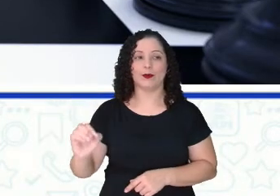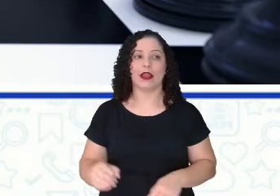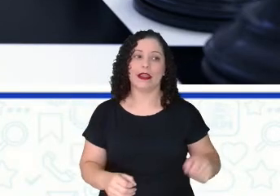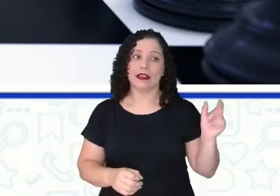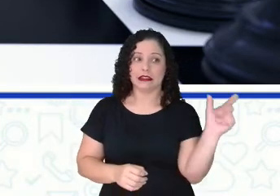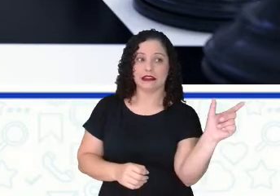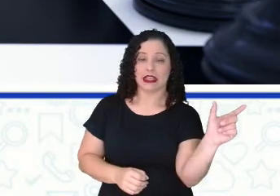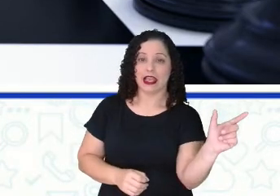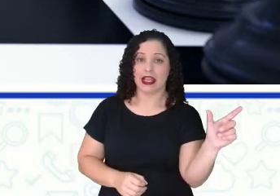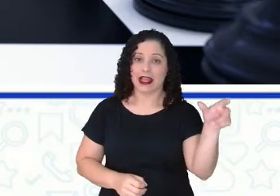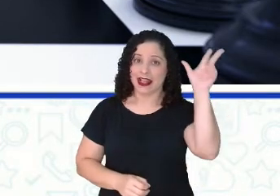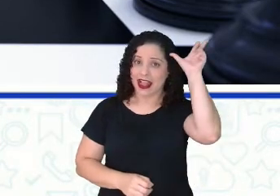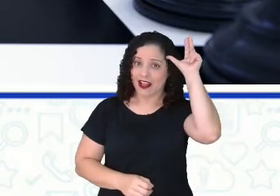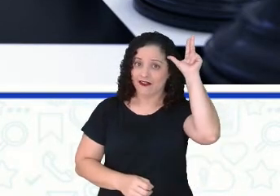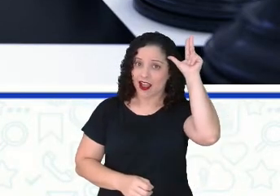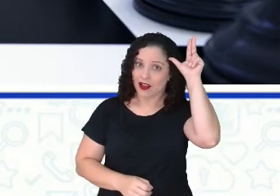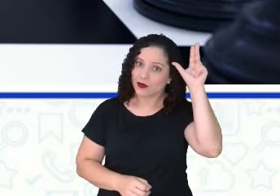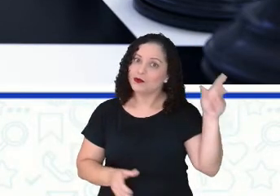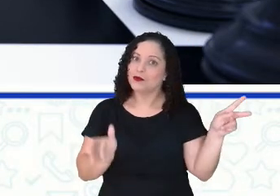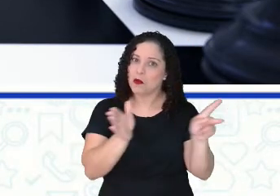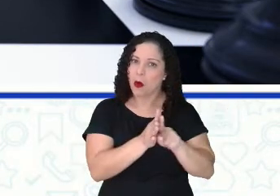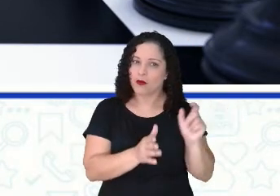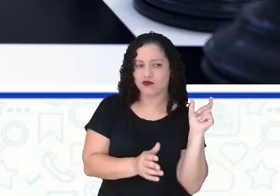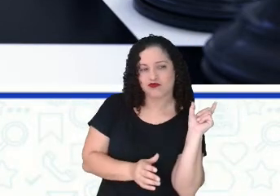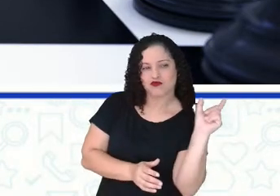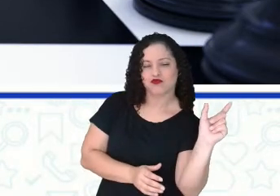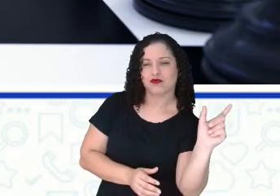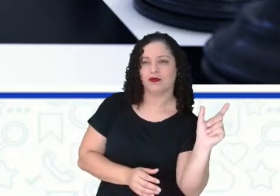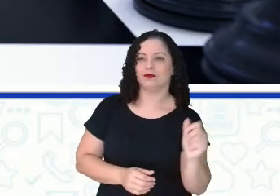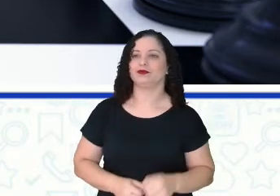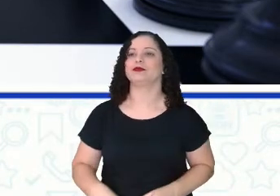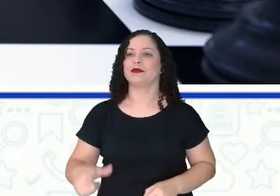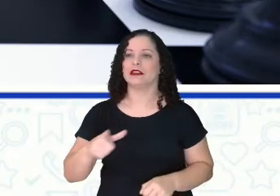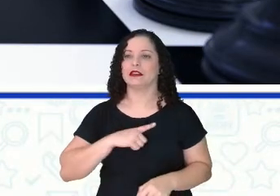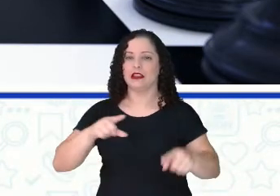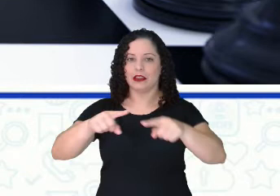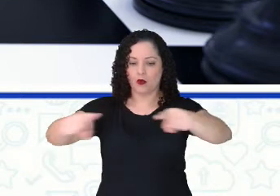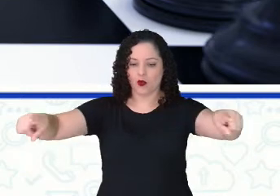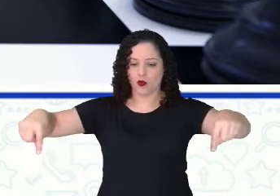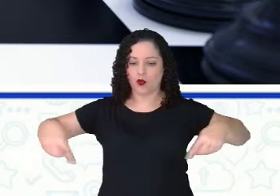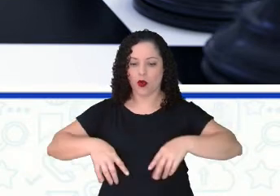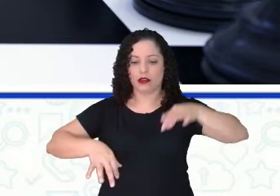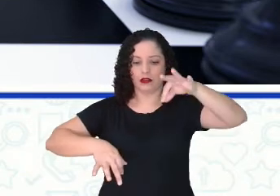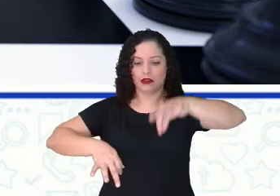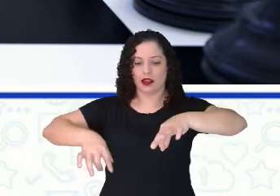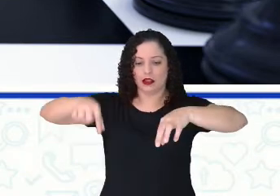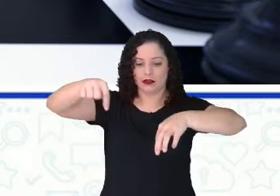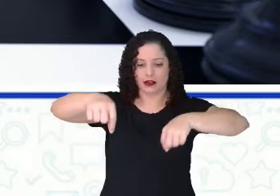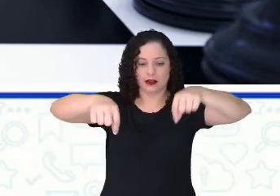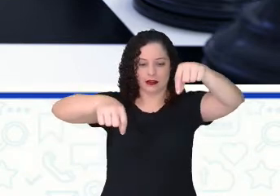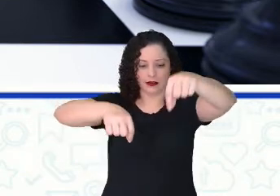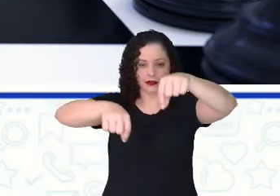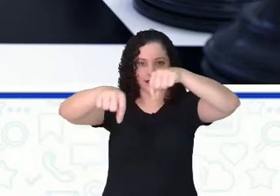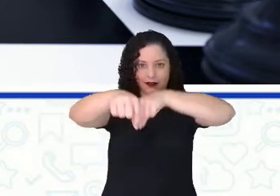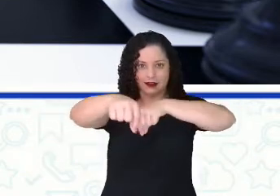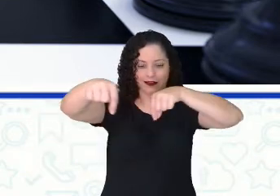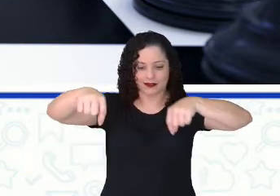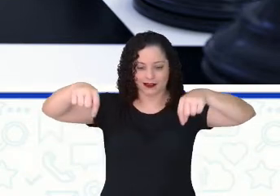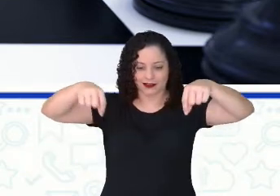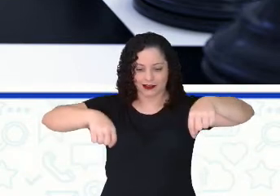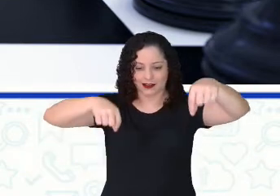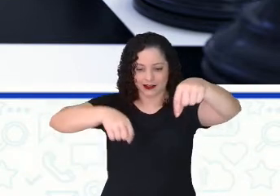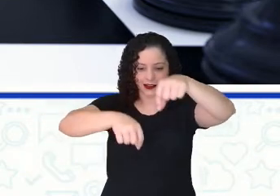Jogo é o hiperônimo de xadrez, não é? Nós temos vários tipos de jogos. E xadrez